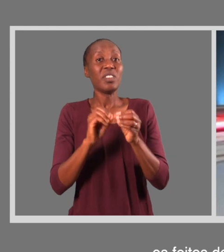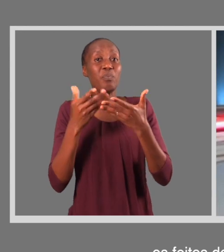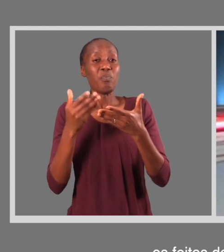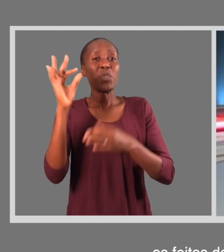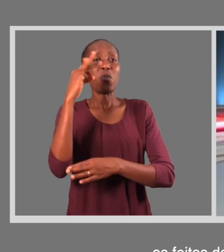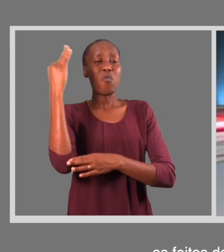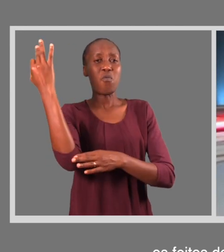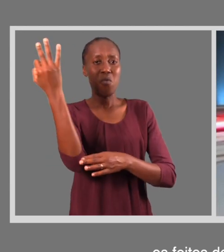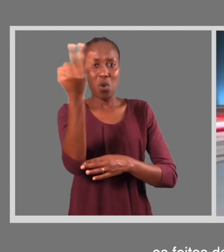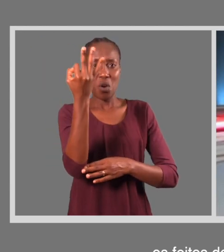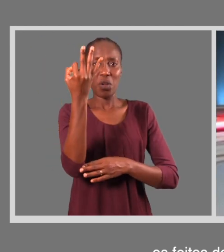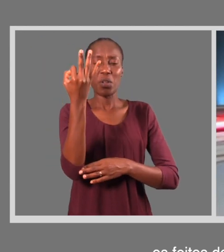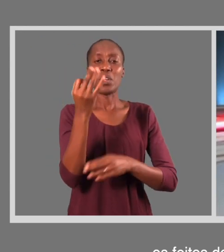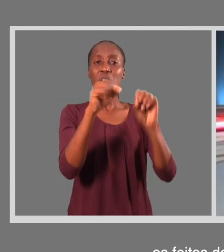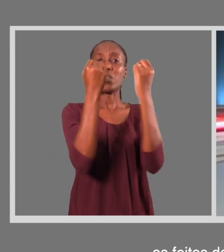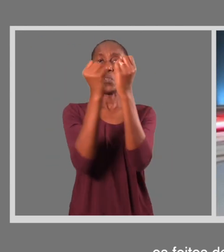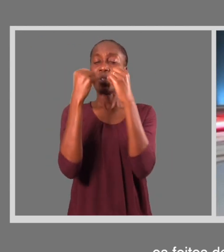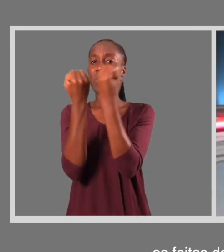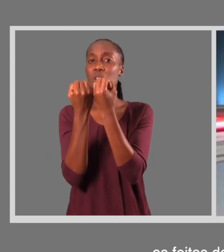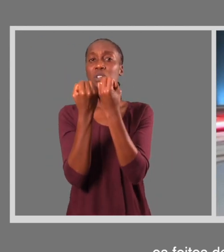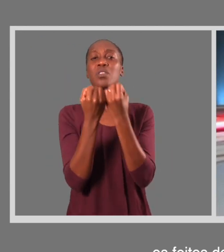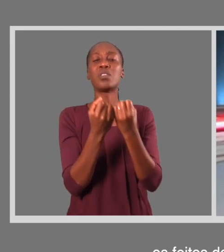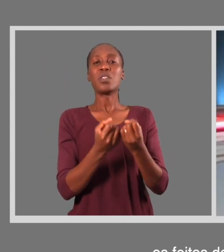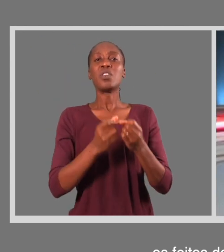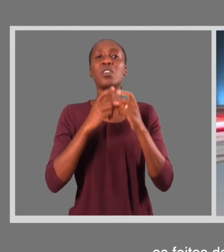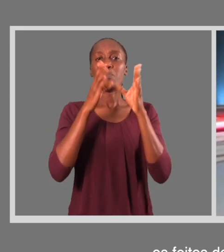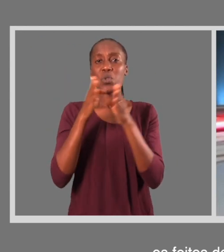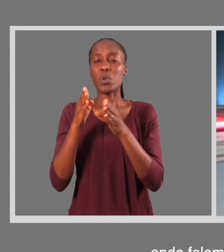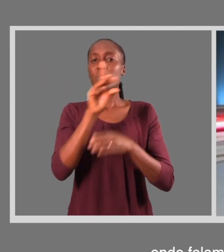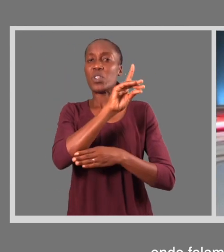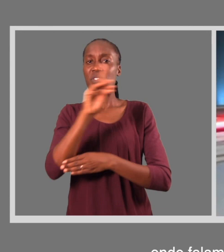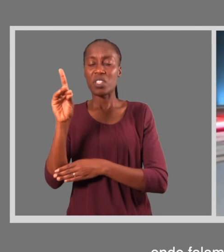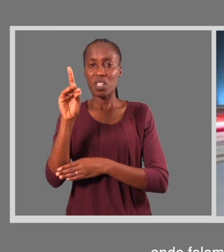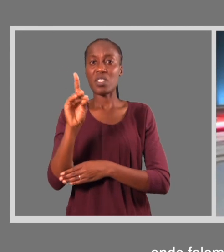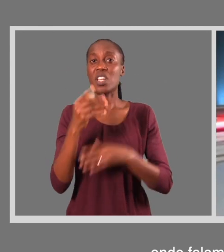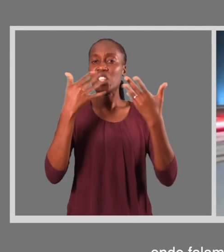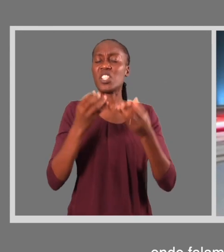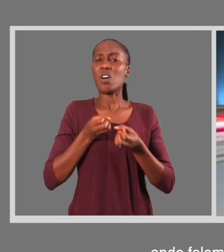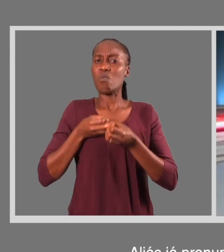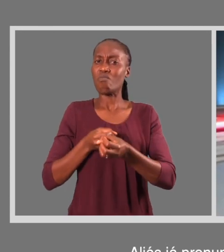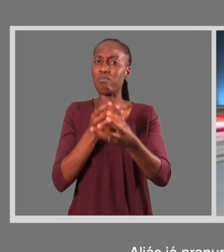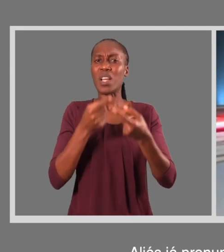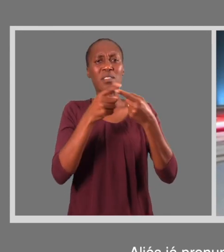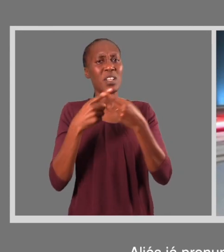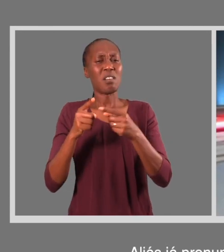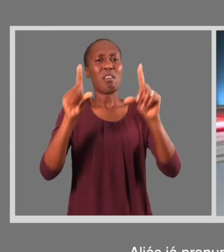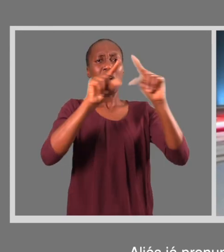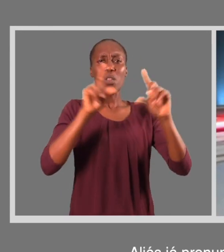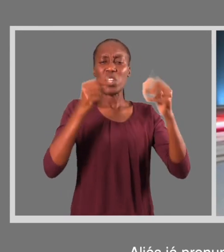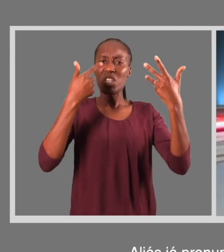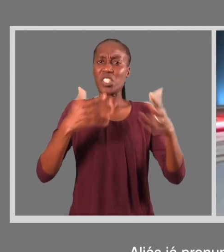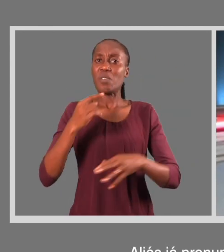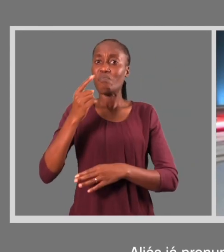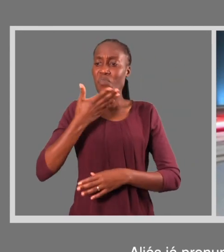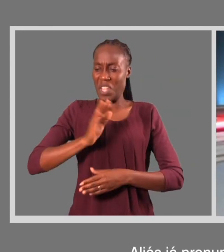do Fórum das Associações de Pessoas com Deficiência, onde falamos sobre vários assuntos, aliás, já se